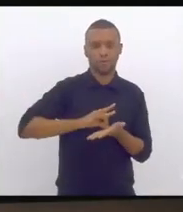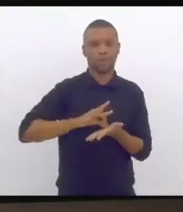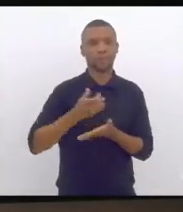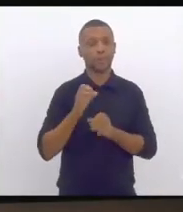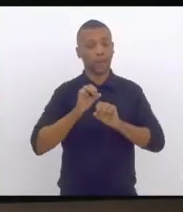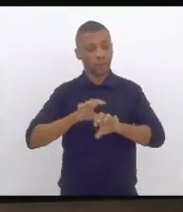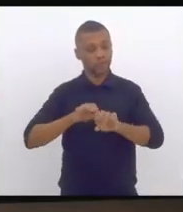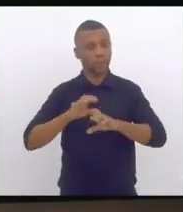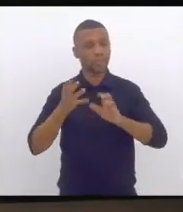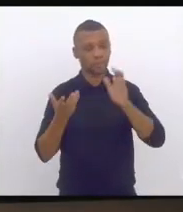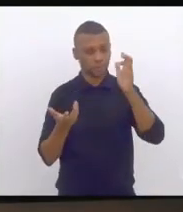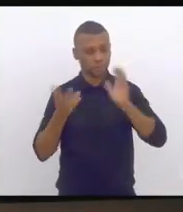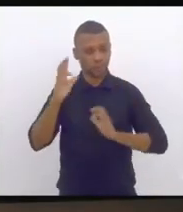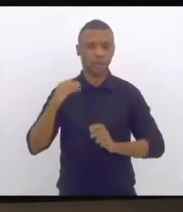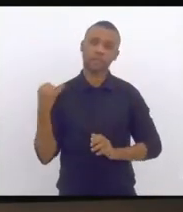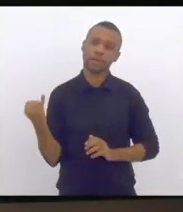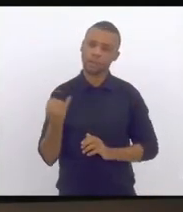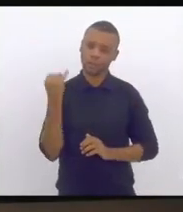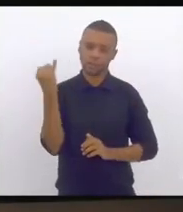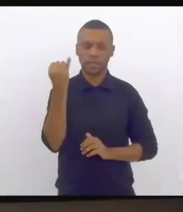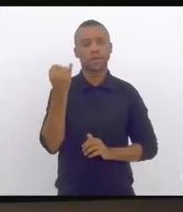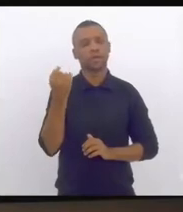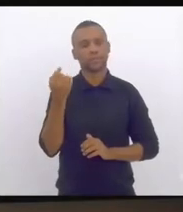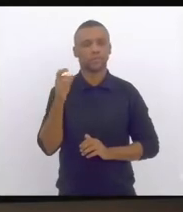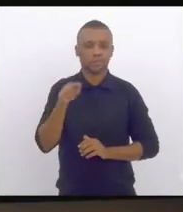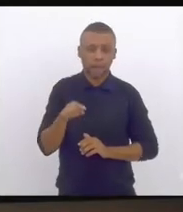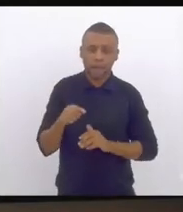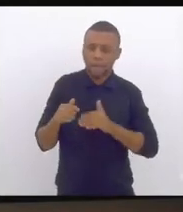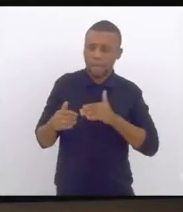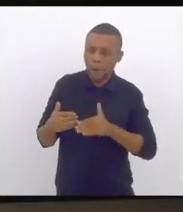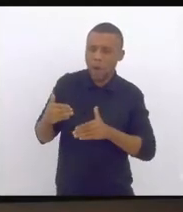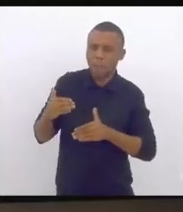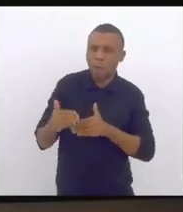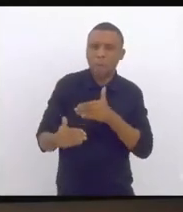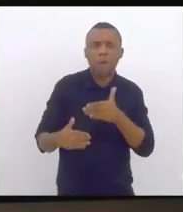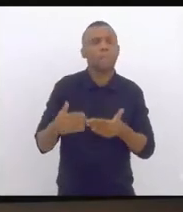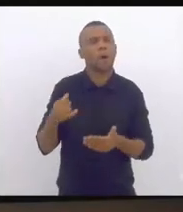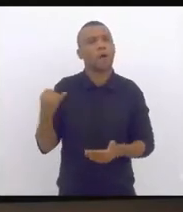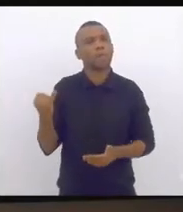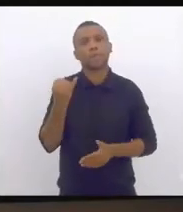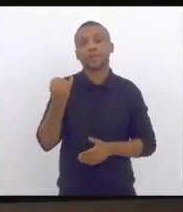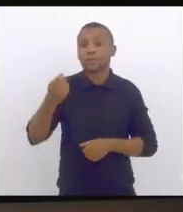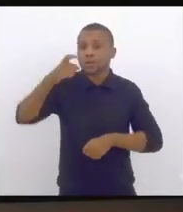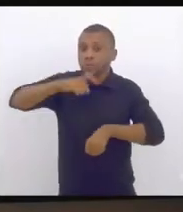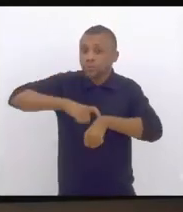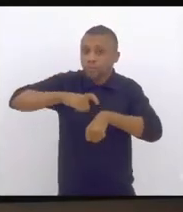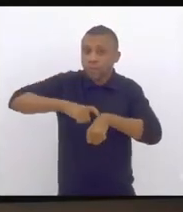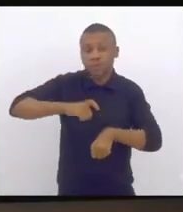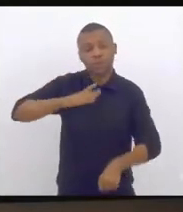é importante e se faz cada vez mais importante num Brasil